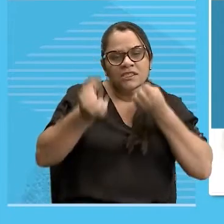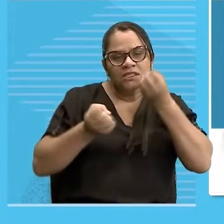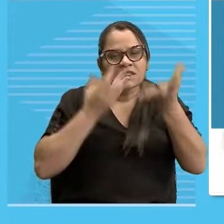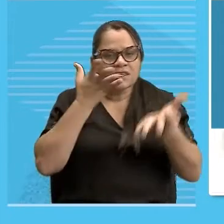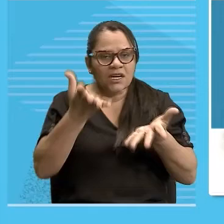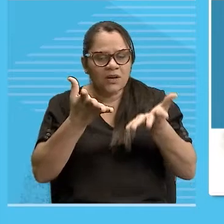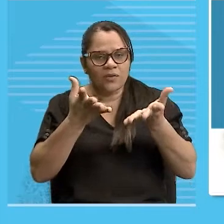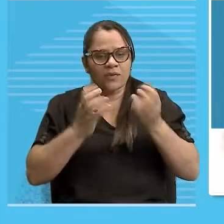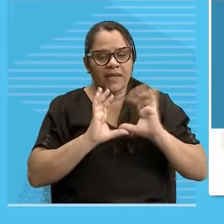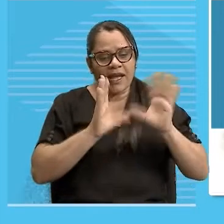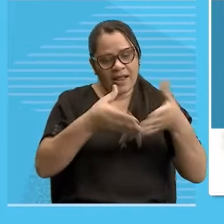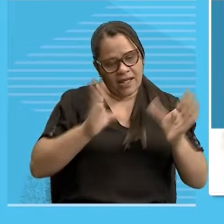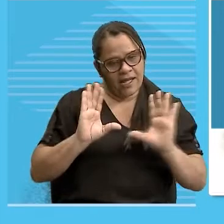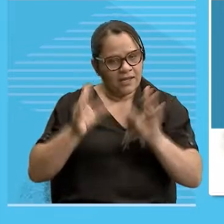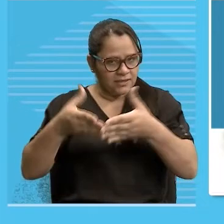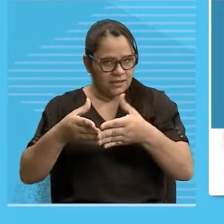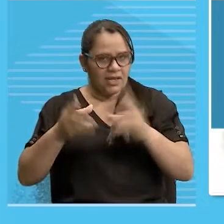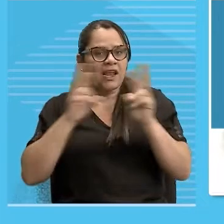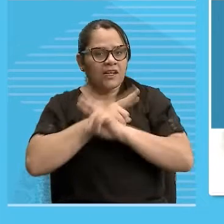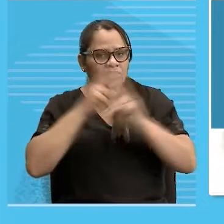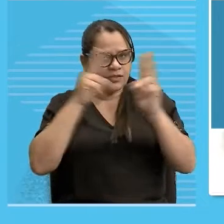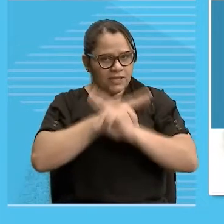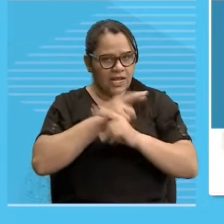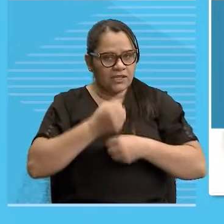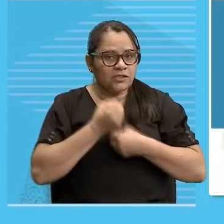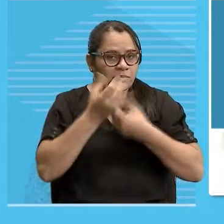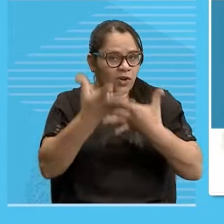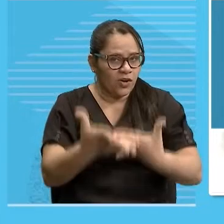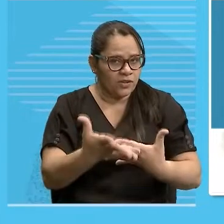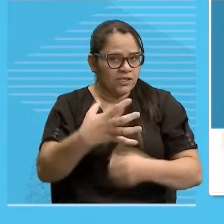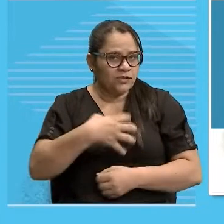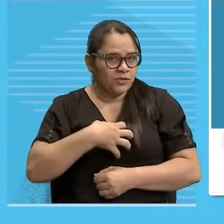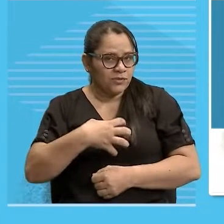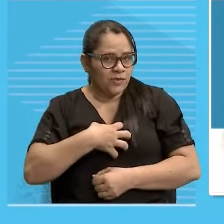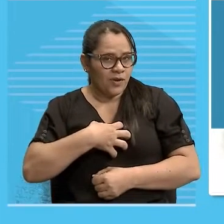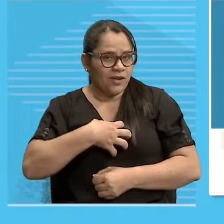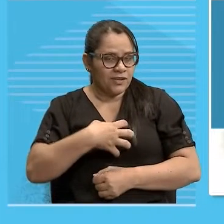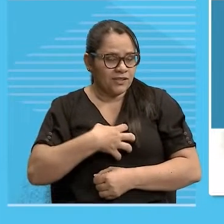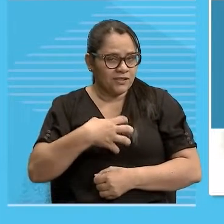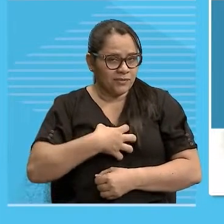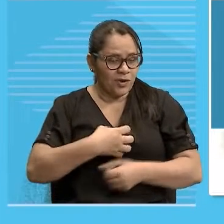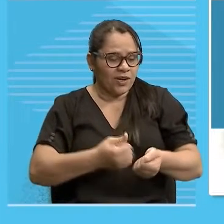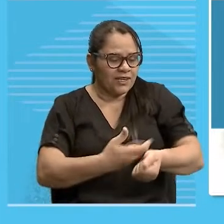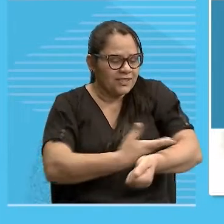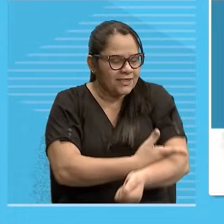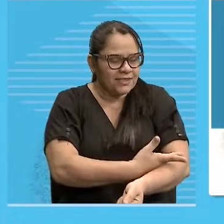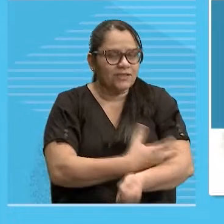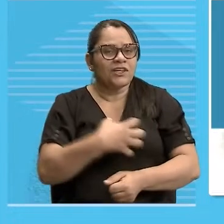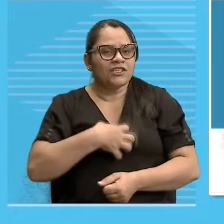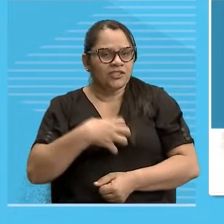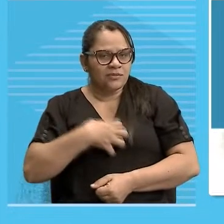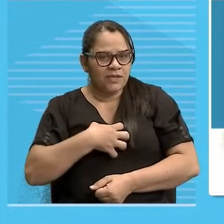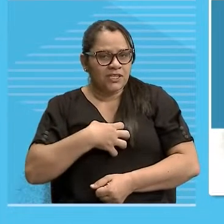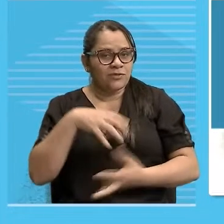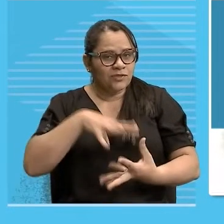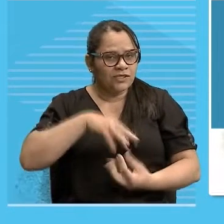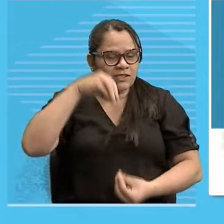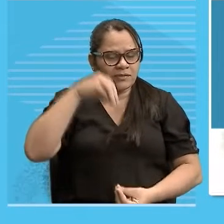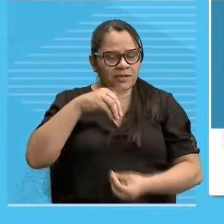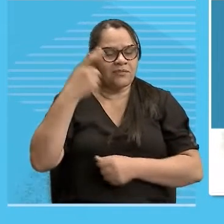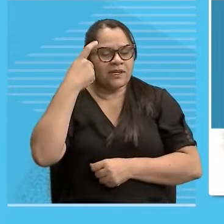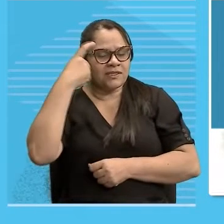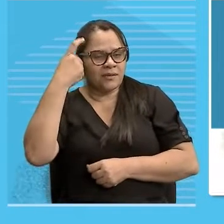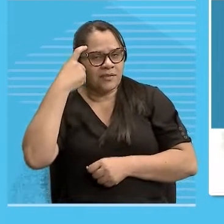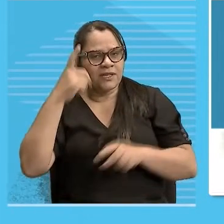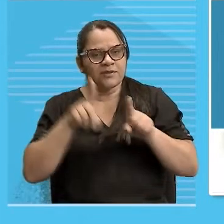classe relacionada à expressão dos estados de espírito, estados emocionais, sentimentos,